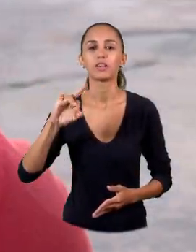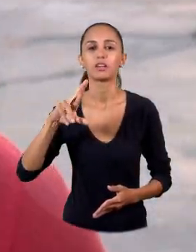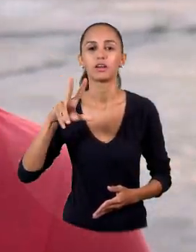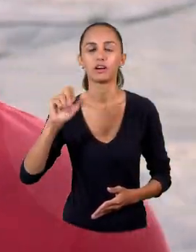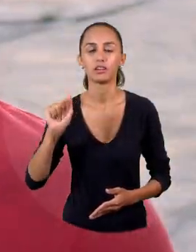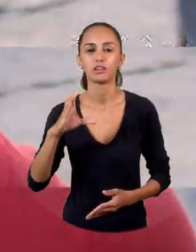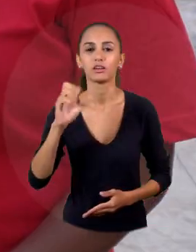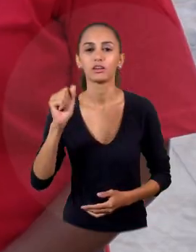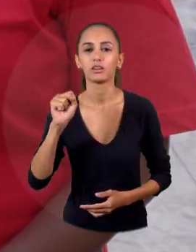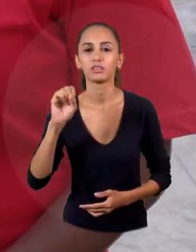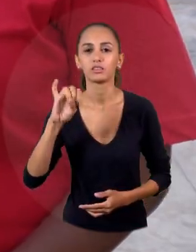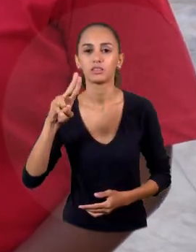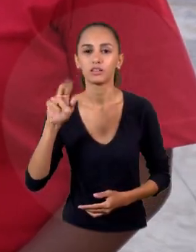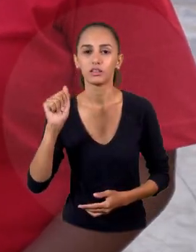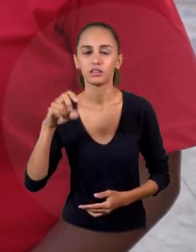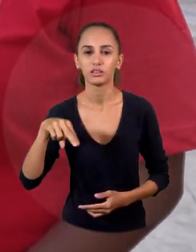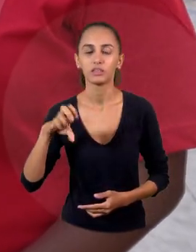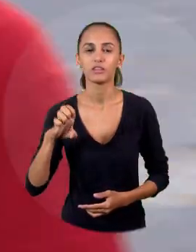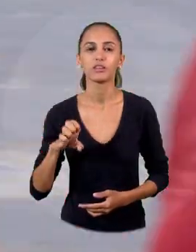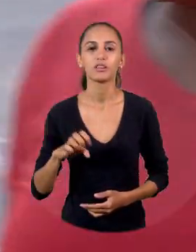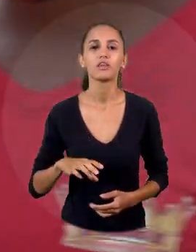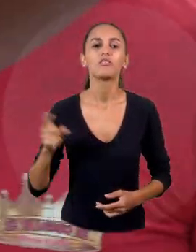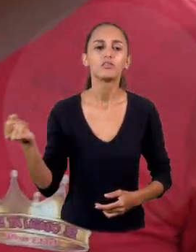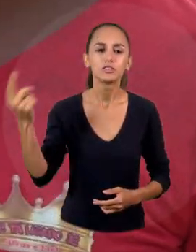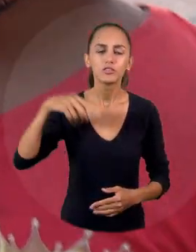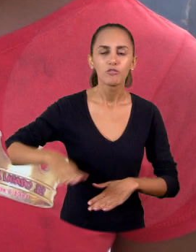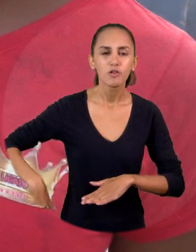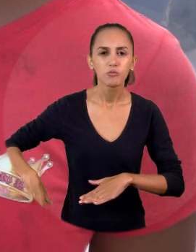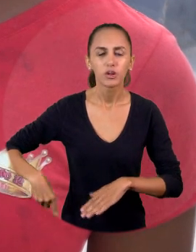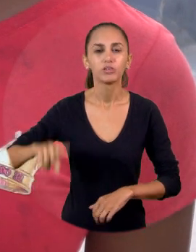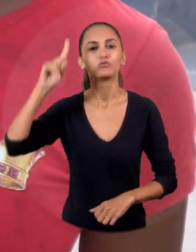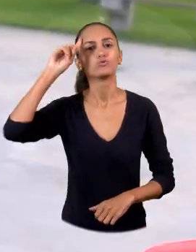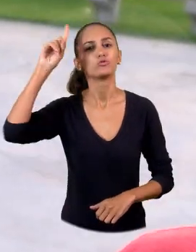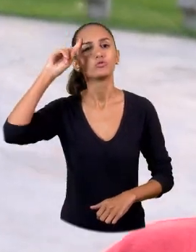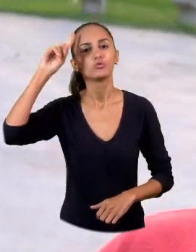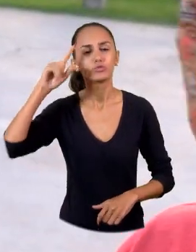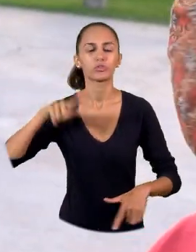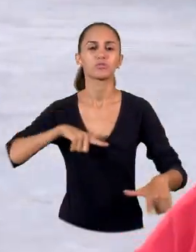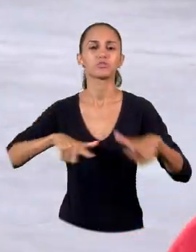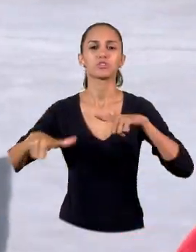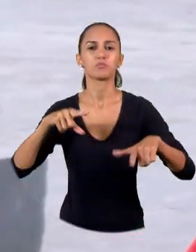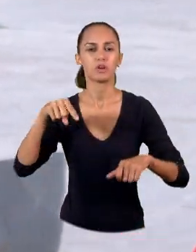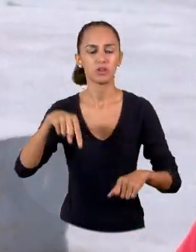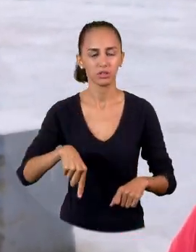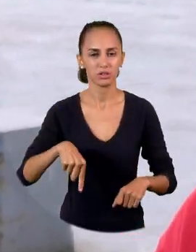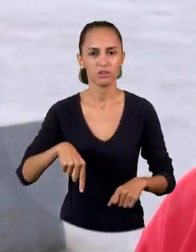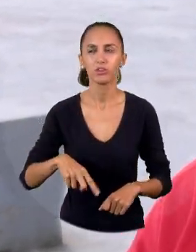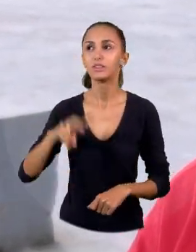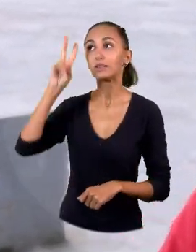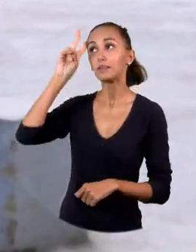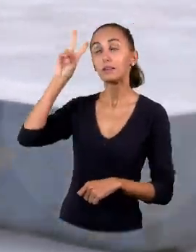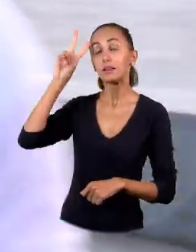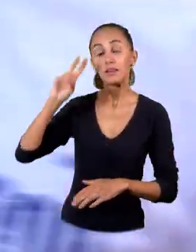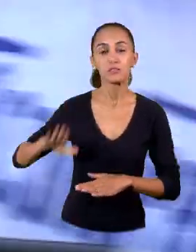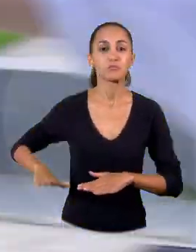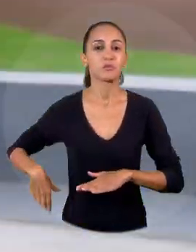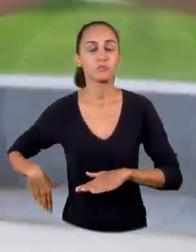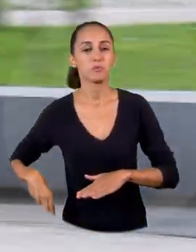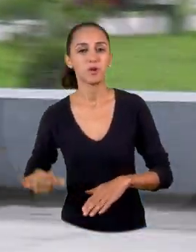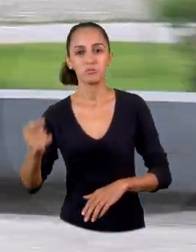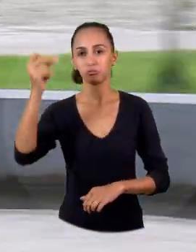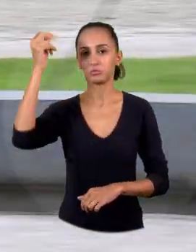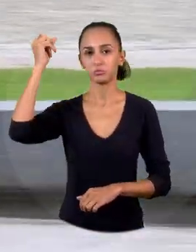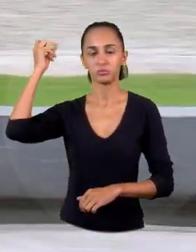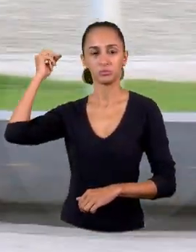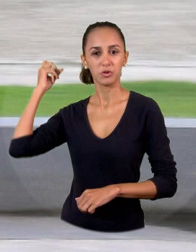Maiara. Vocês vêm muito por aqui pela praia? Diariamente. Vocês trabalham aqui? Sim, aqui. Vocês lembram de como que era a praia aqui há